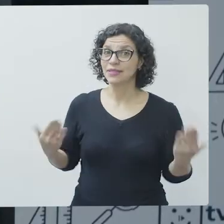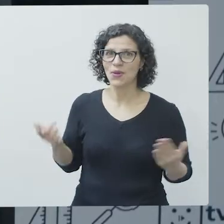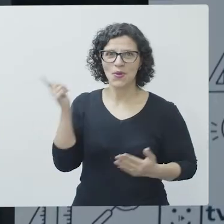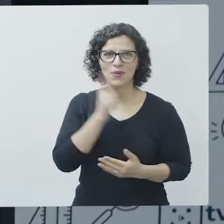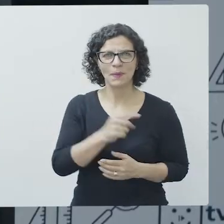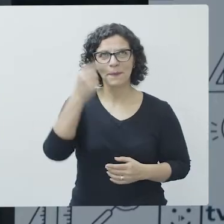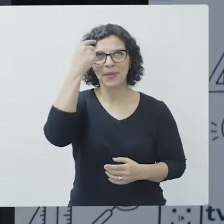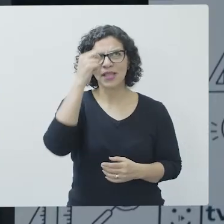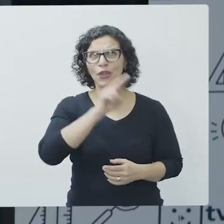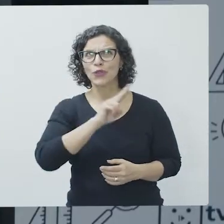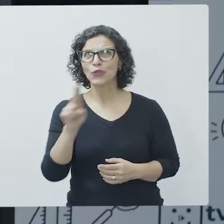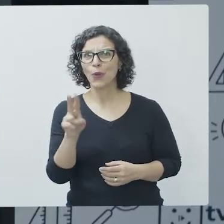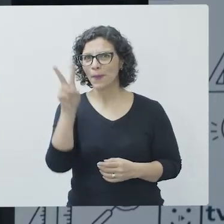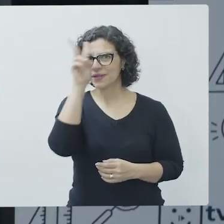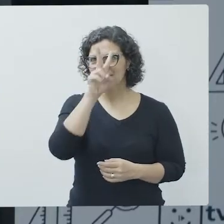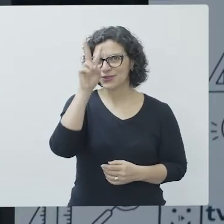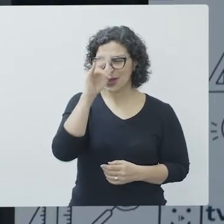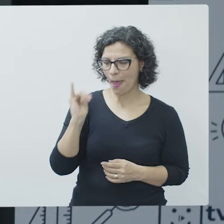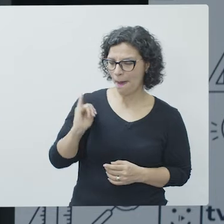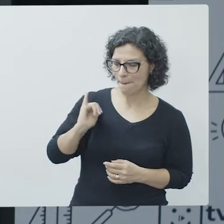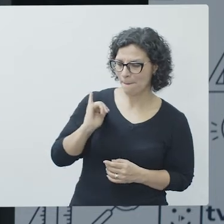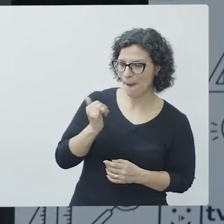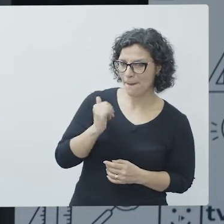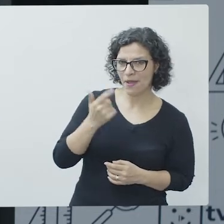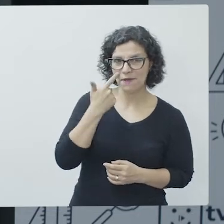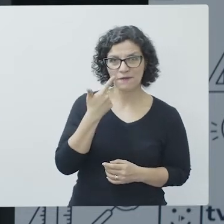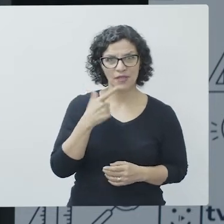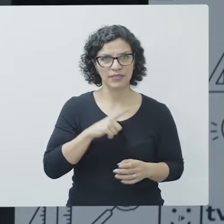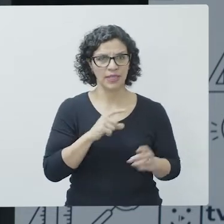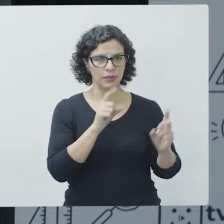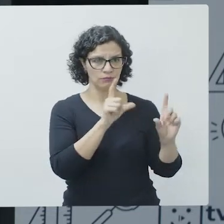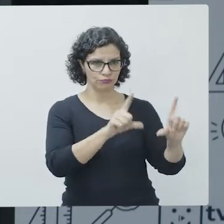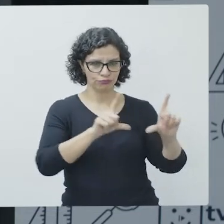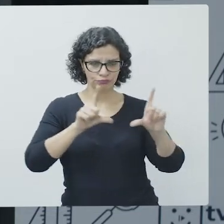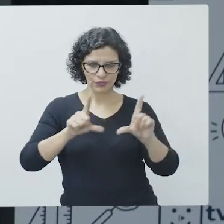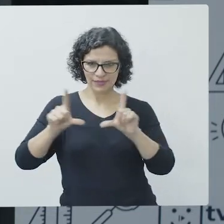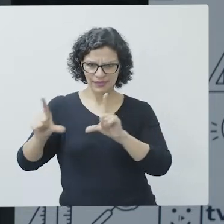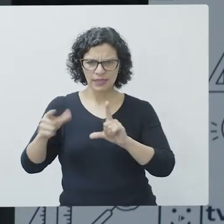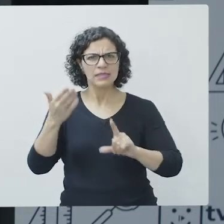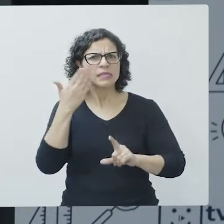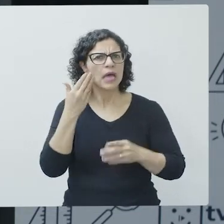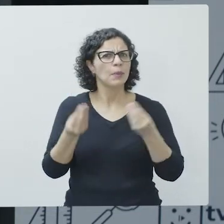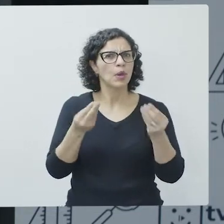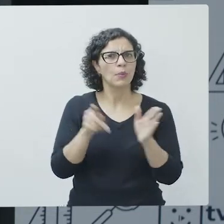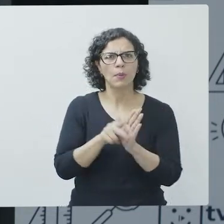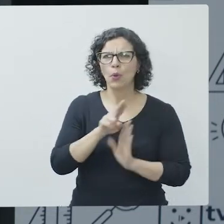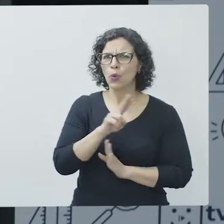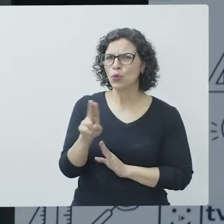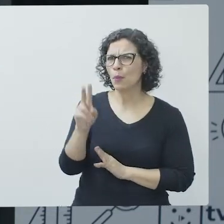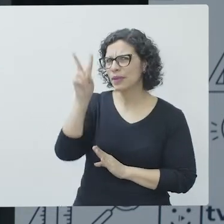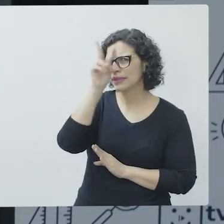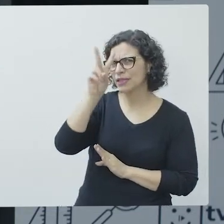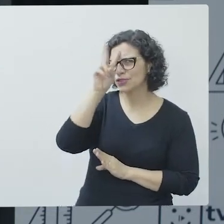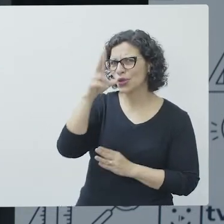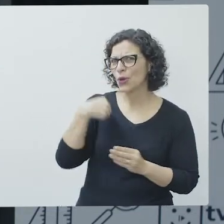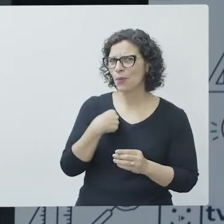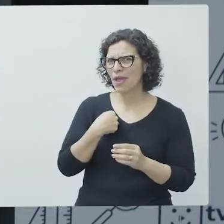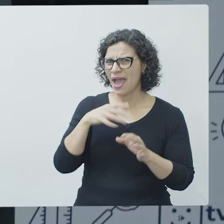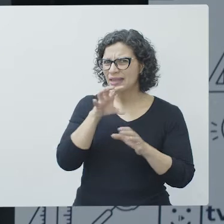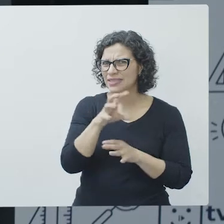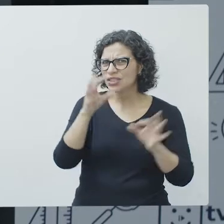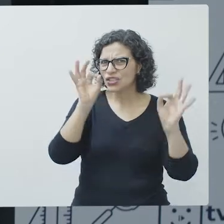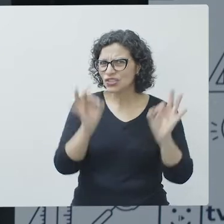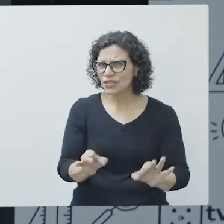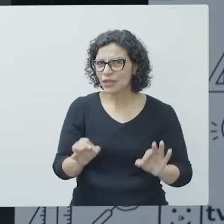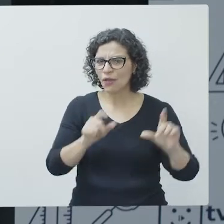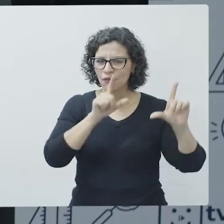Então, conseguiu pensar no nome desse conto? Olha só, tenho essas três imagens. Será que o nome do conto é literal